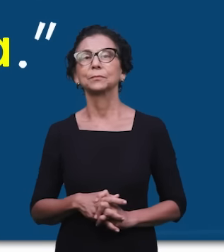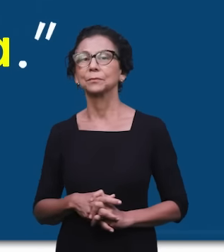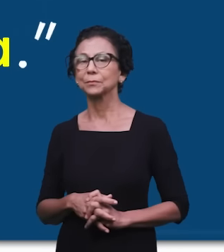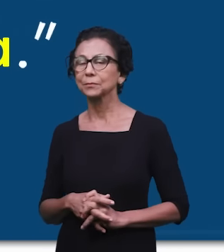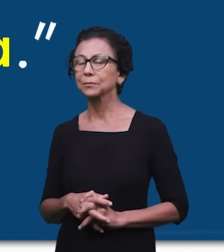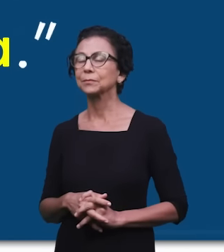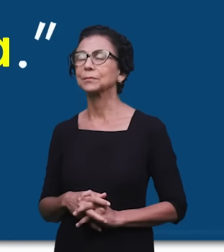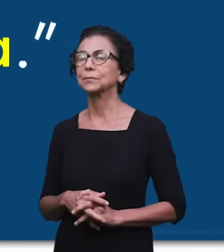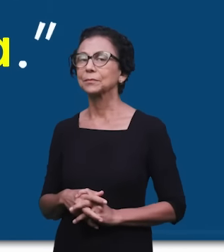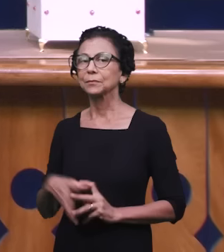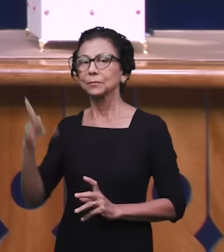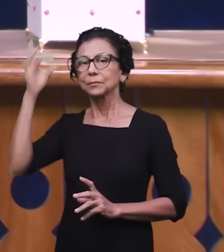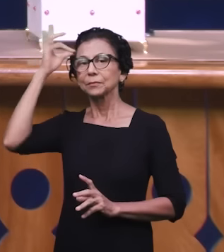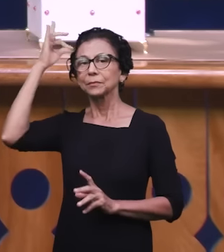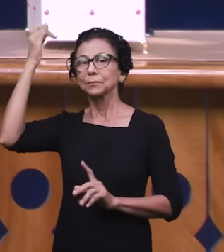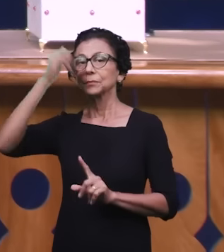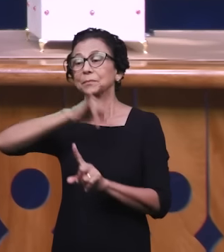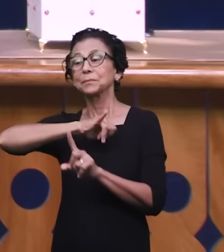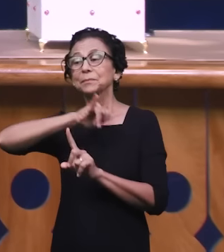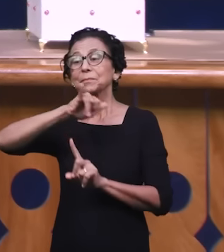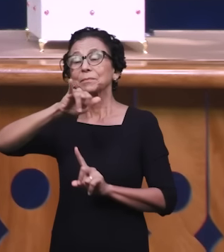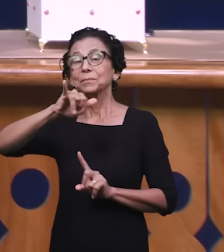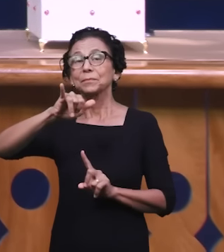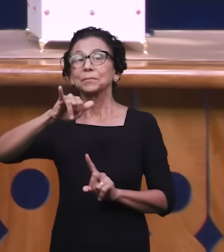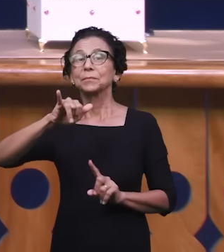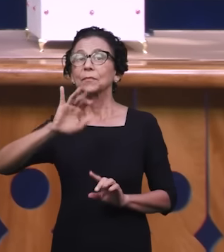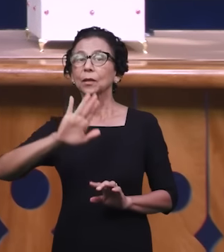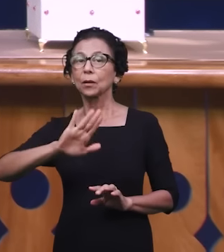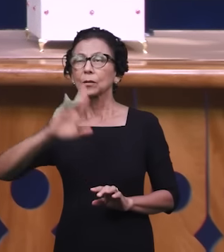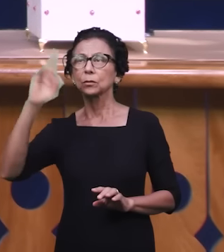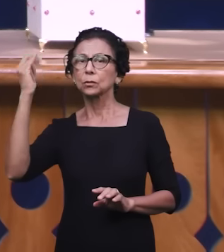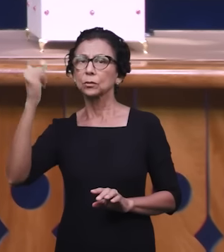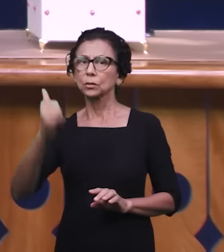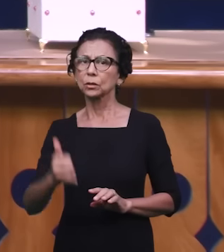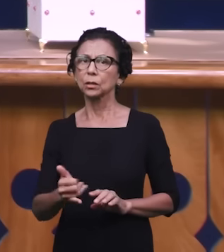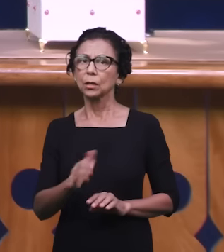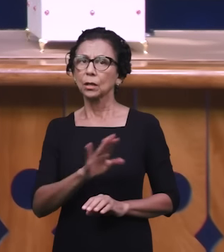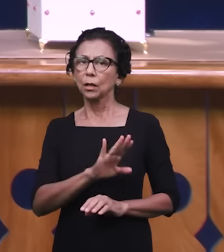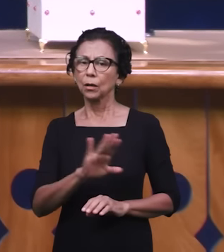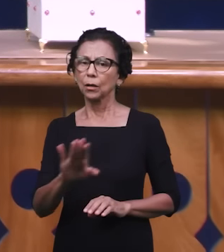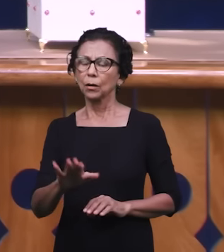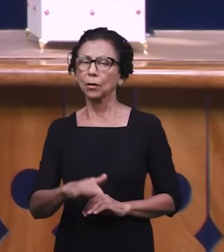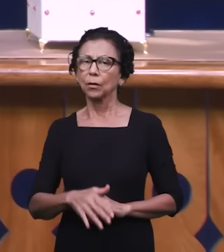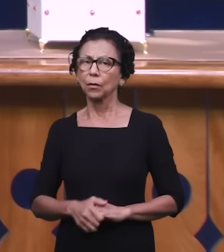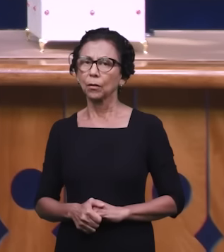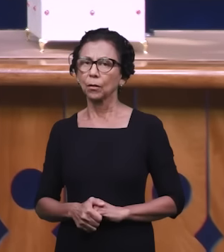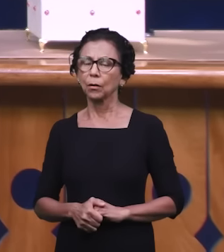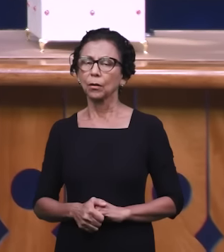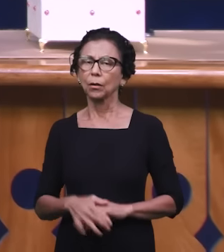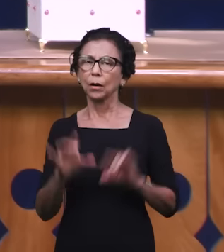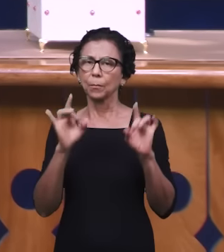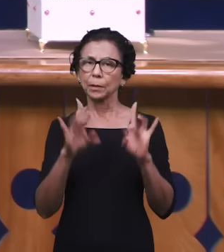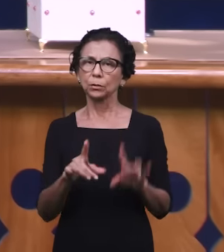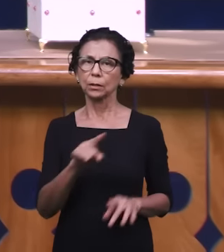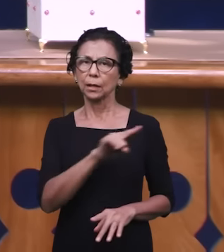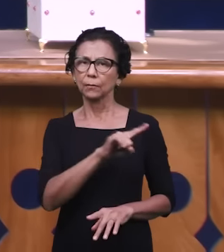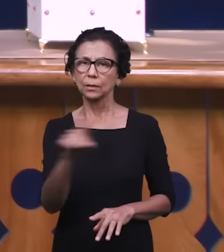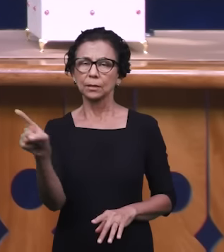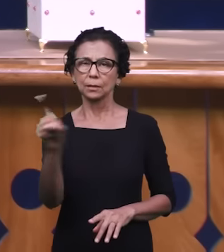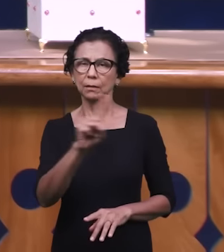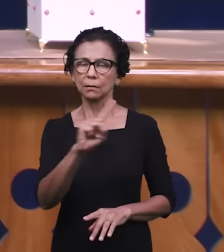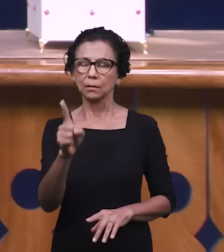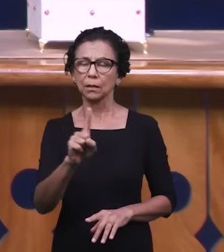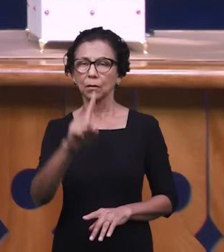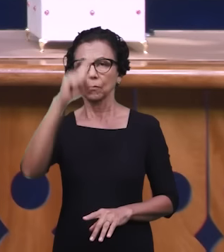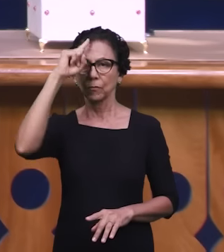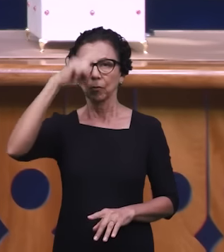Espírito de profecia. É aquele Espírito que o Senhor disse assim, olha, não vos deixarei órfãos, mas eu enviarei